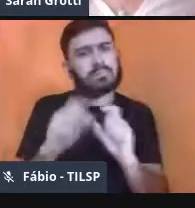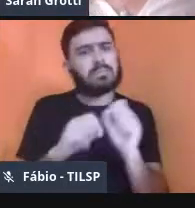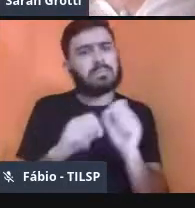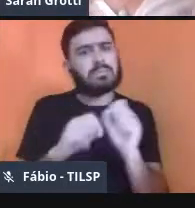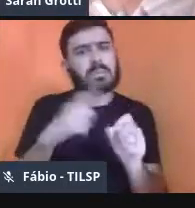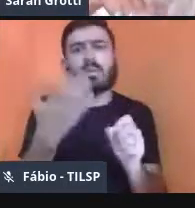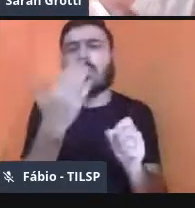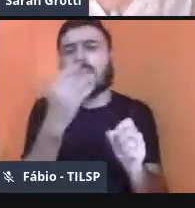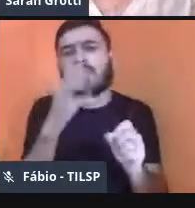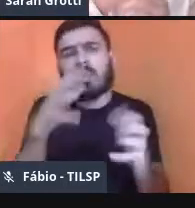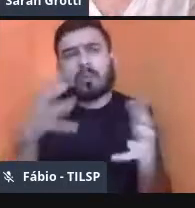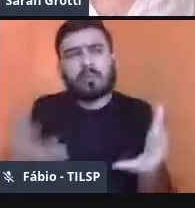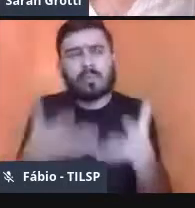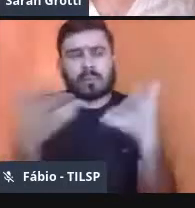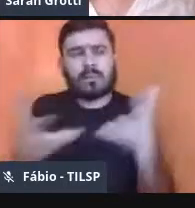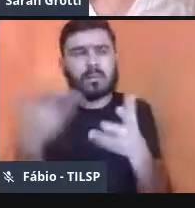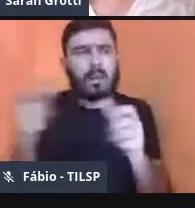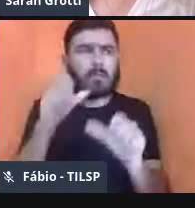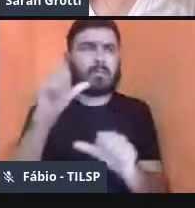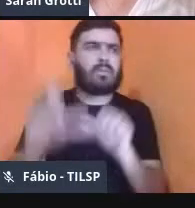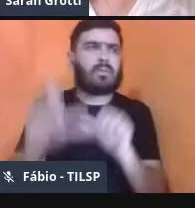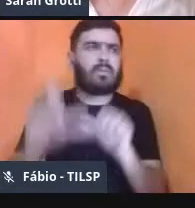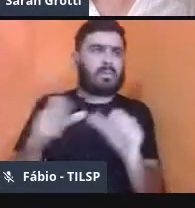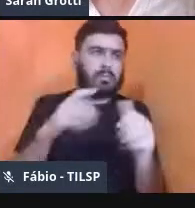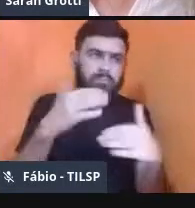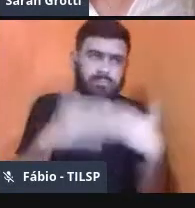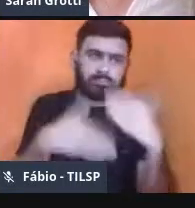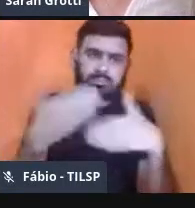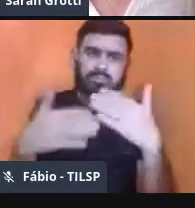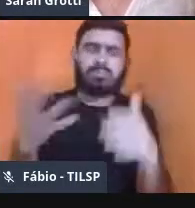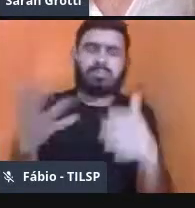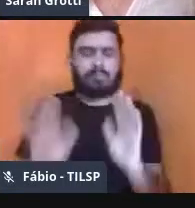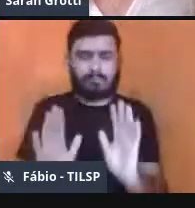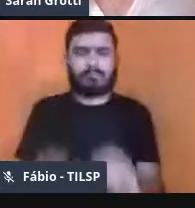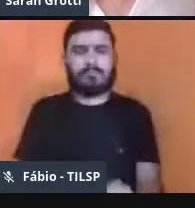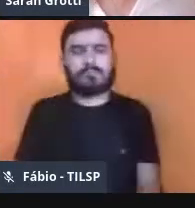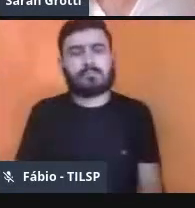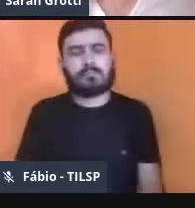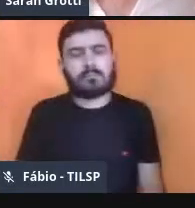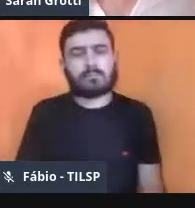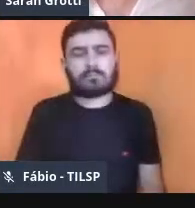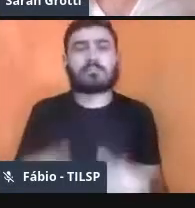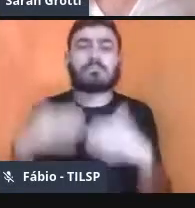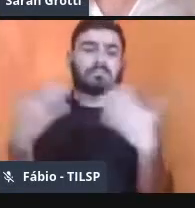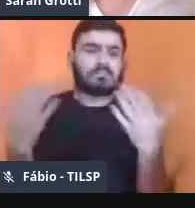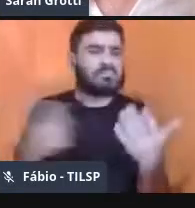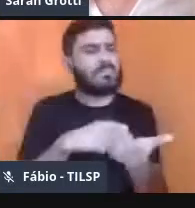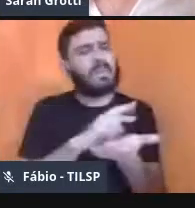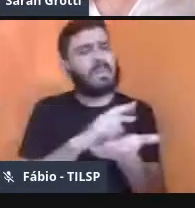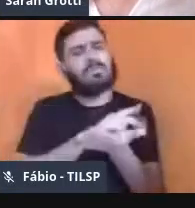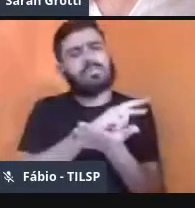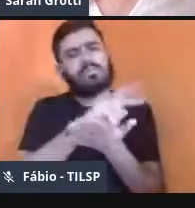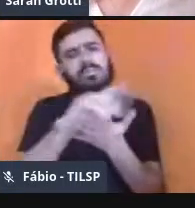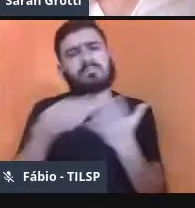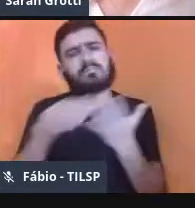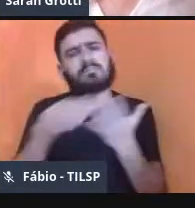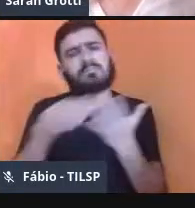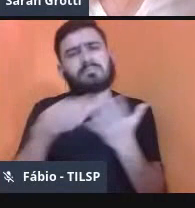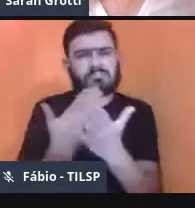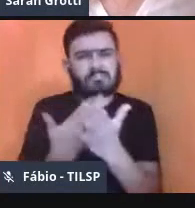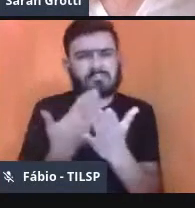mudou, evoluiu, né? A gente vai ver mais um pouquinho na frente. Então, diversos estudos mostram